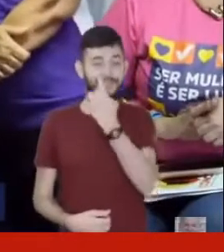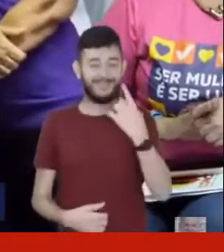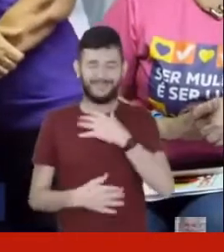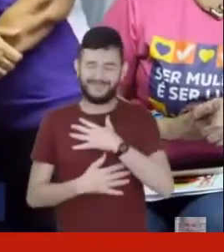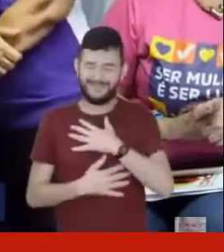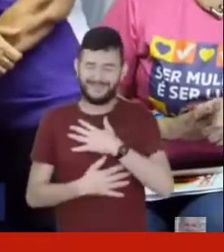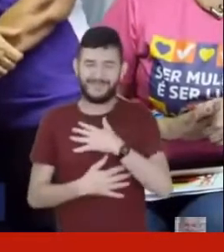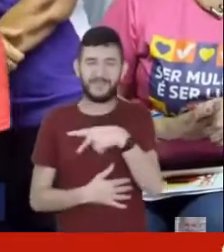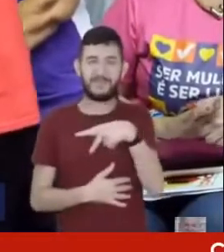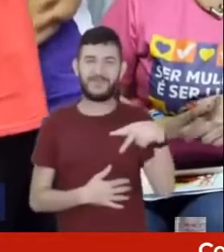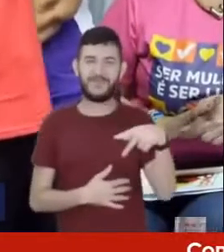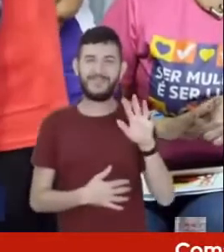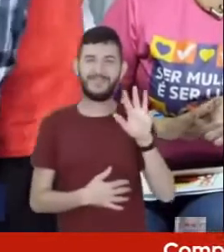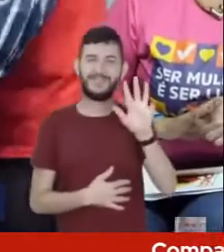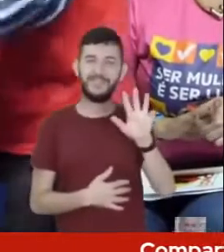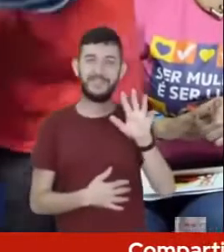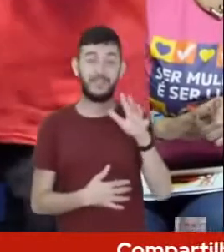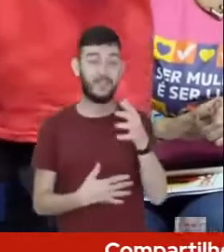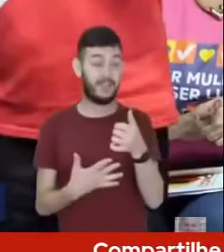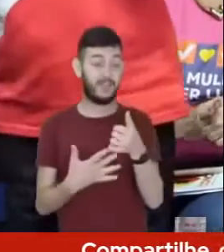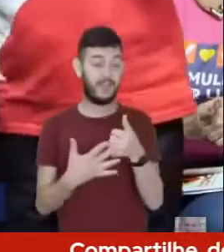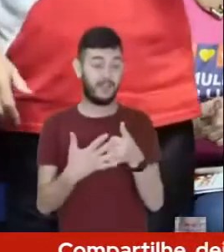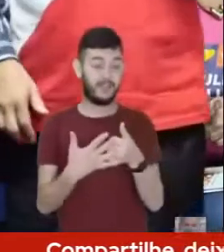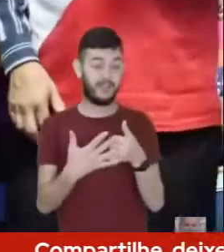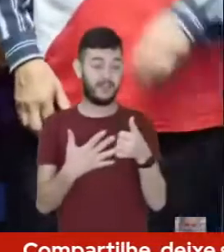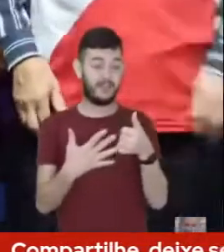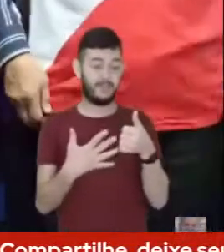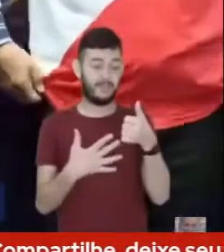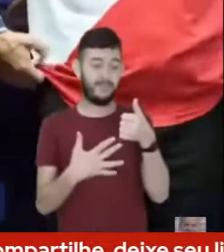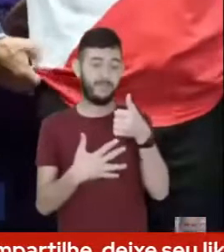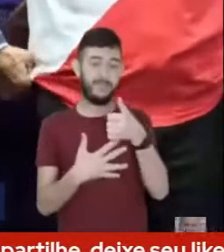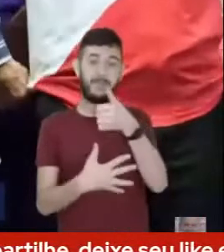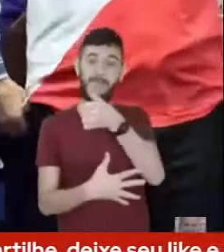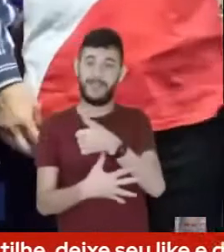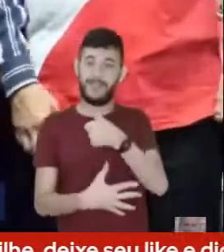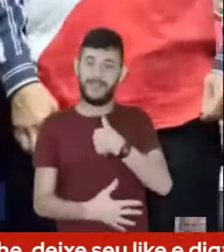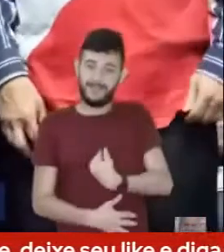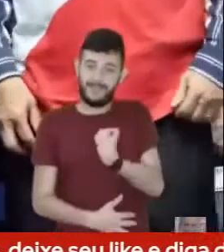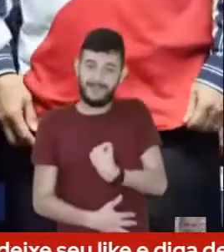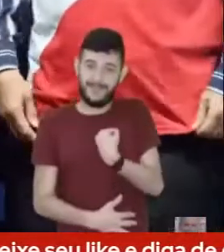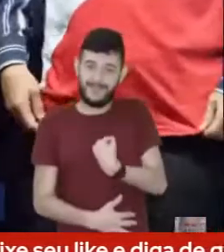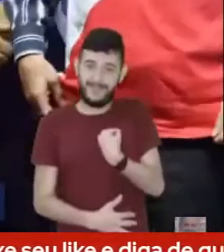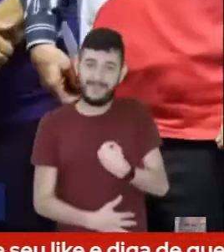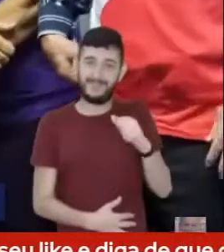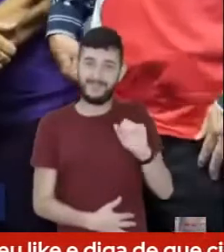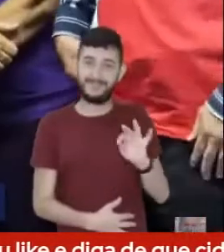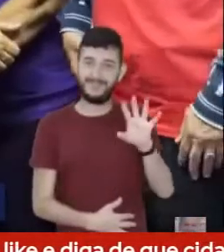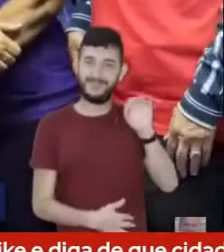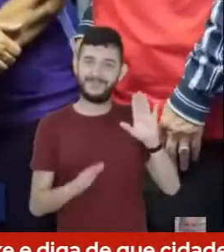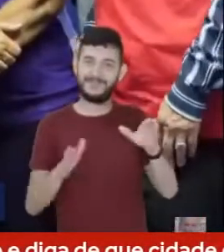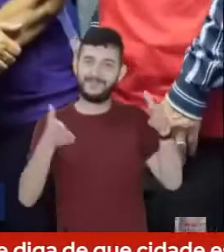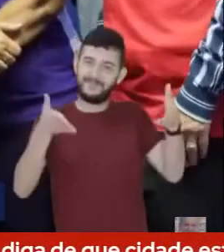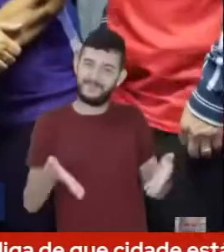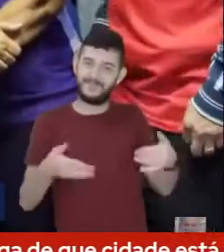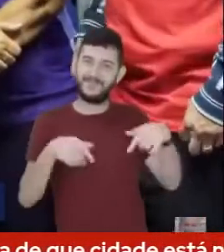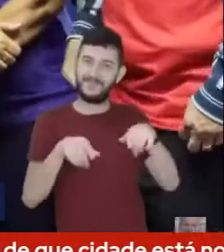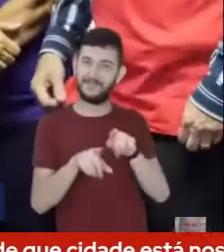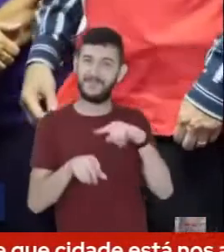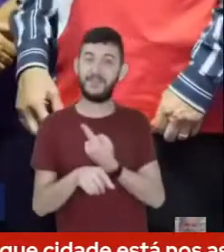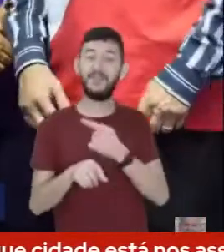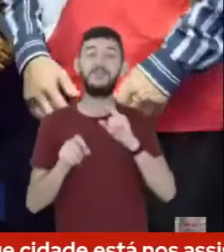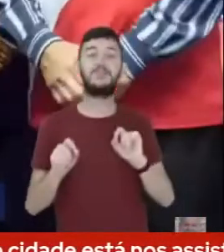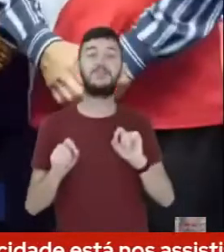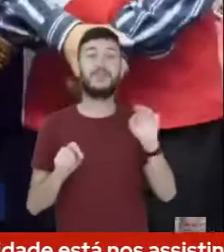um privilégio fazer parte desse ato onde todos nós vamos devolver ao nosso país